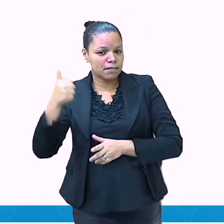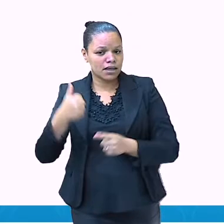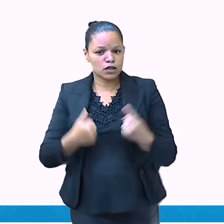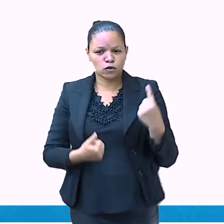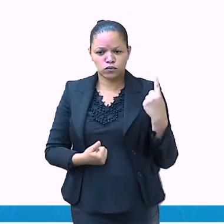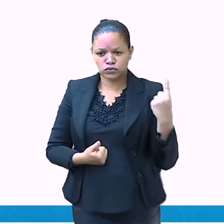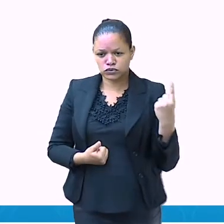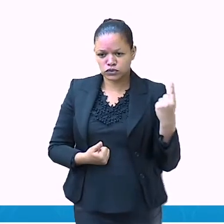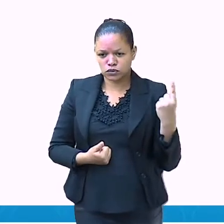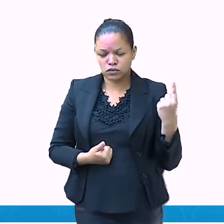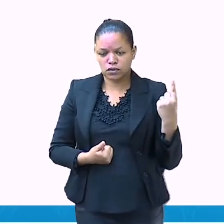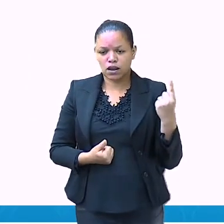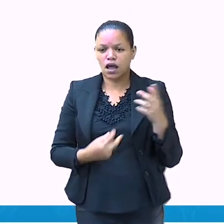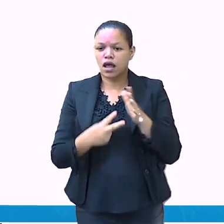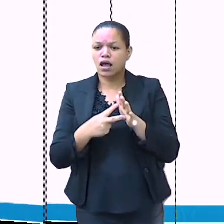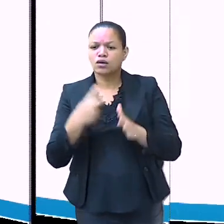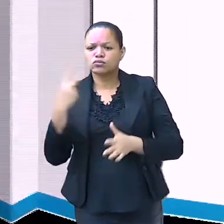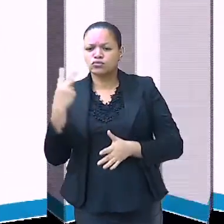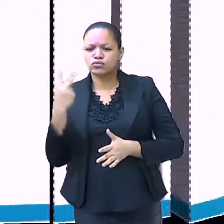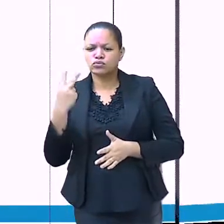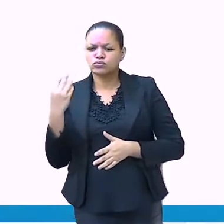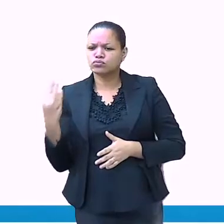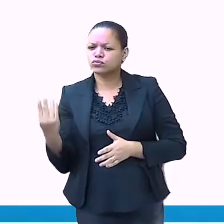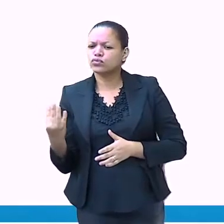ok? Então, vamos lá?